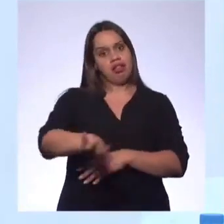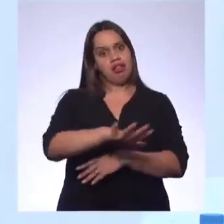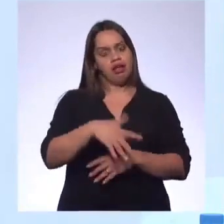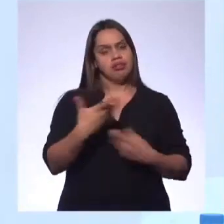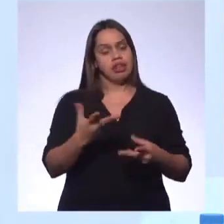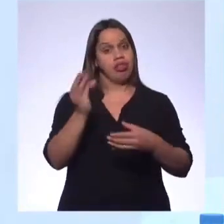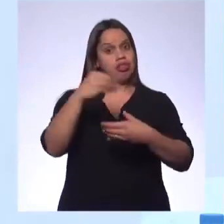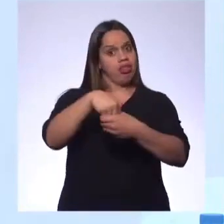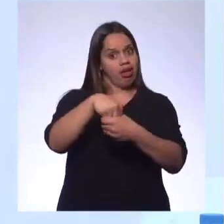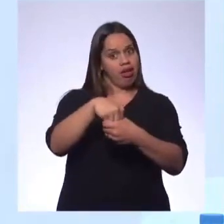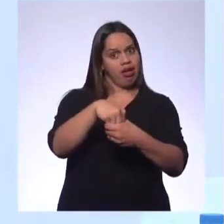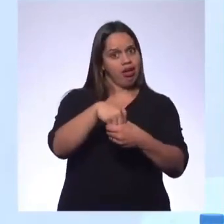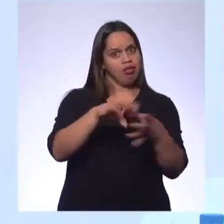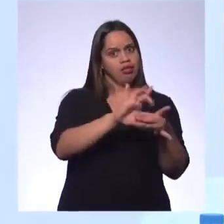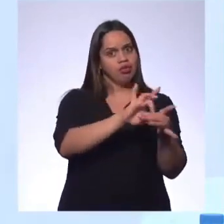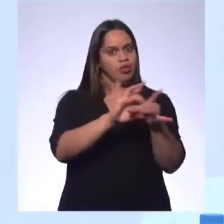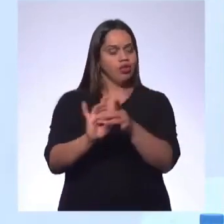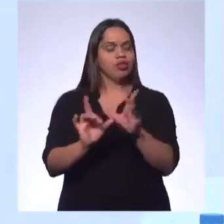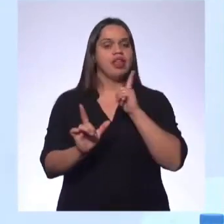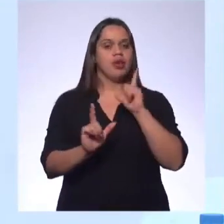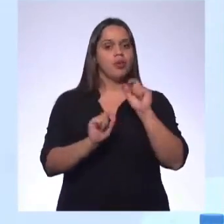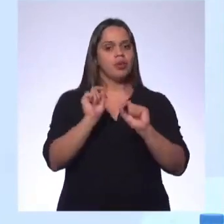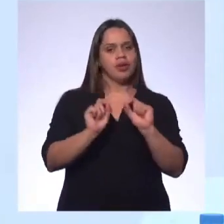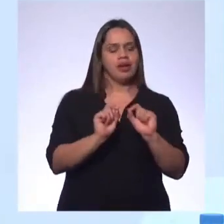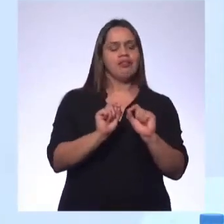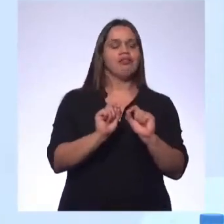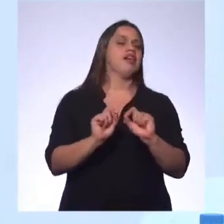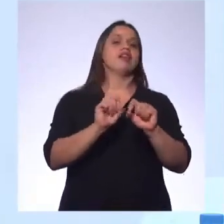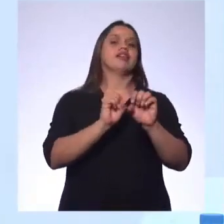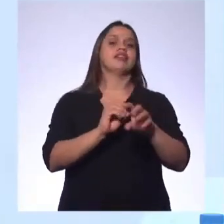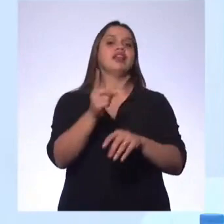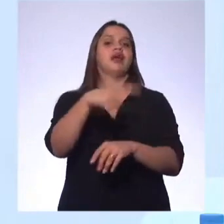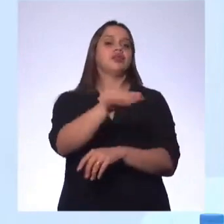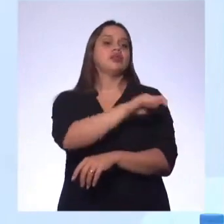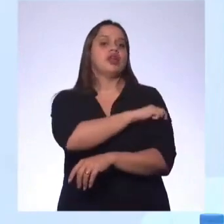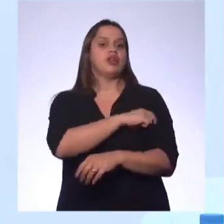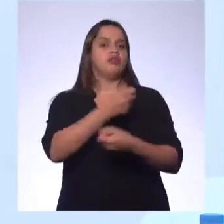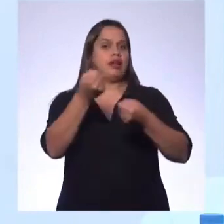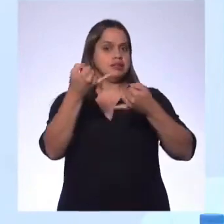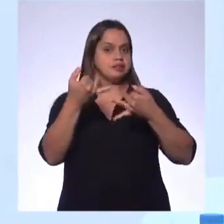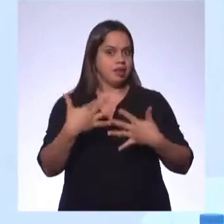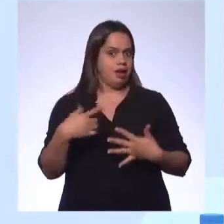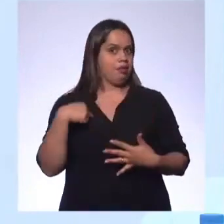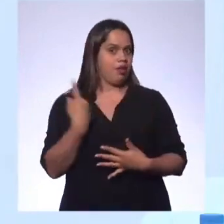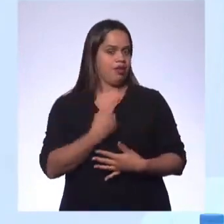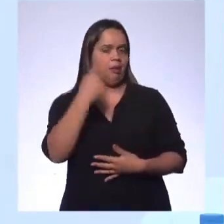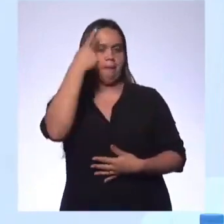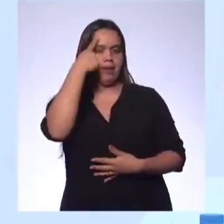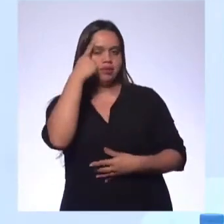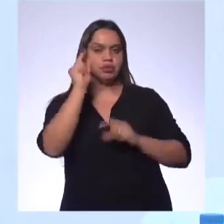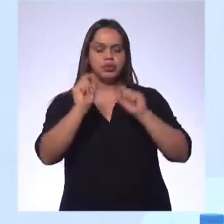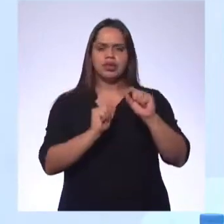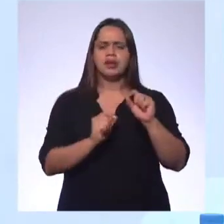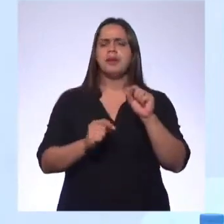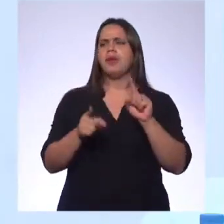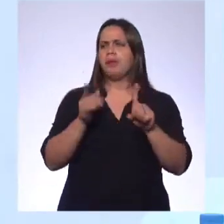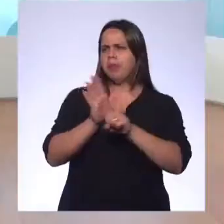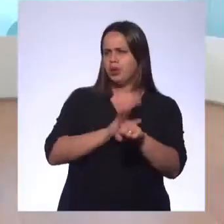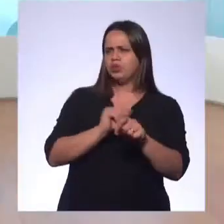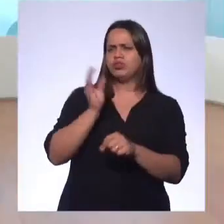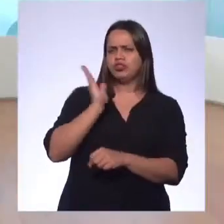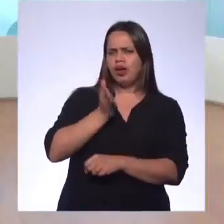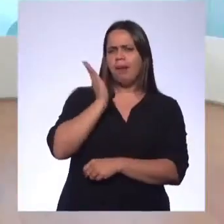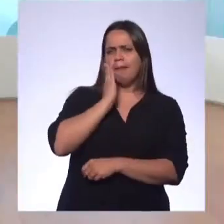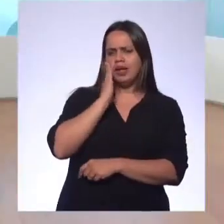desse contexto, a gente vai trabalhar com os alunos, então, eles vão definir para a gente, vão pensar. Você já pensou, Jennifer, o que